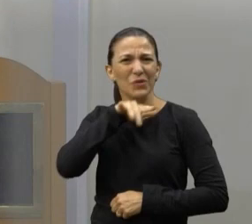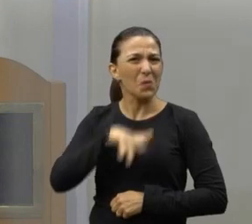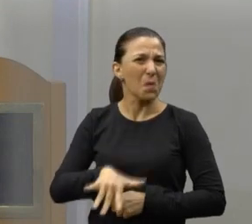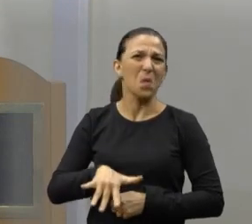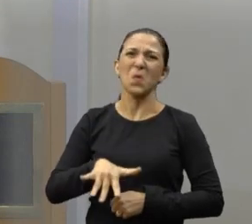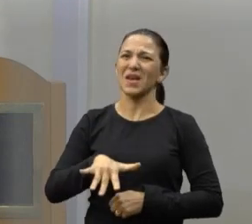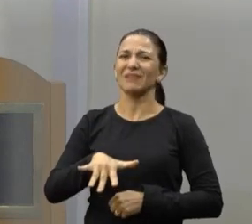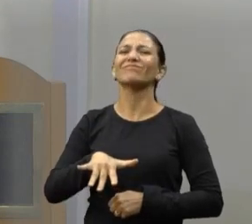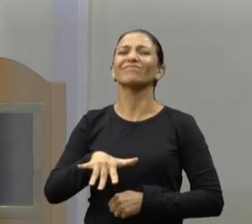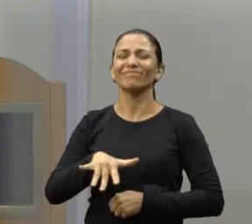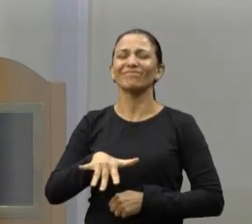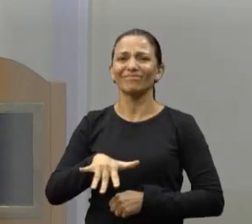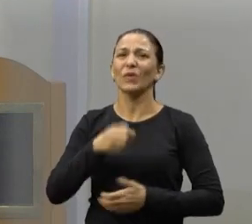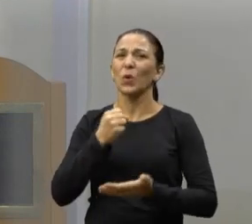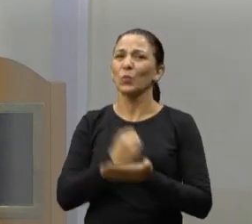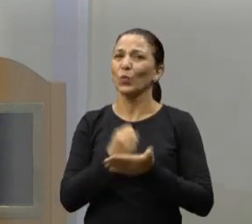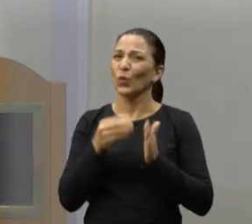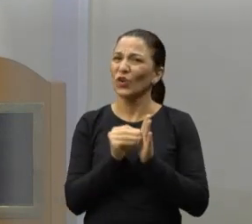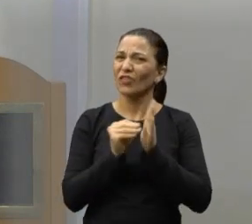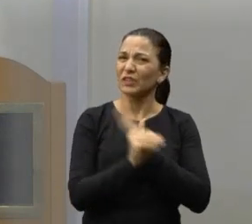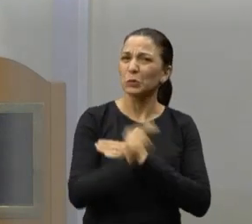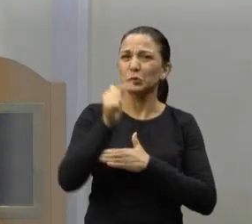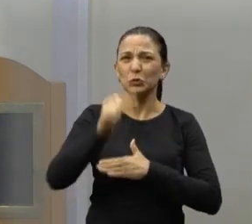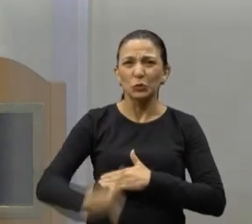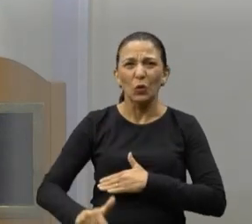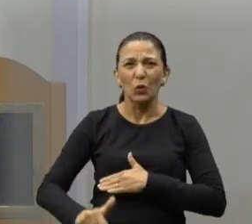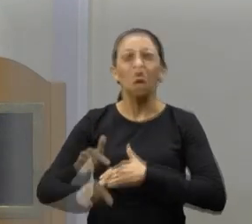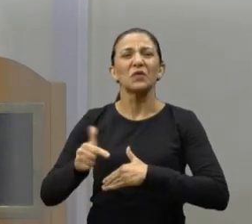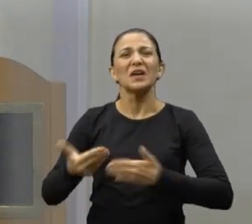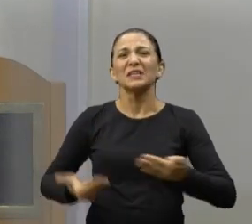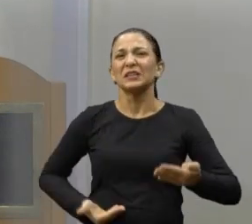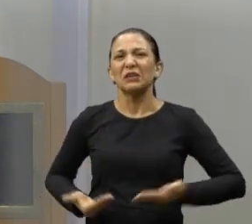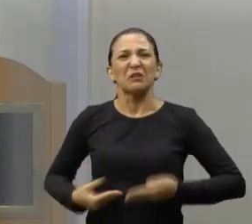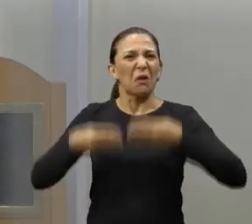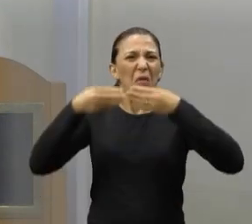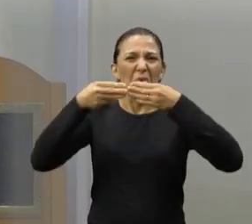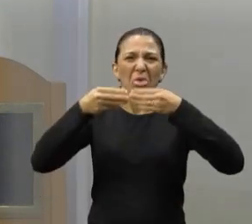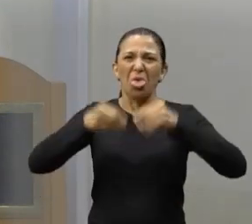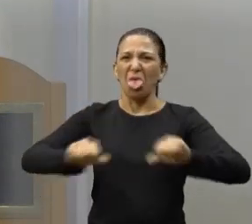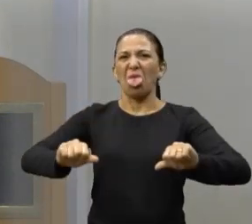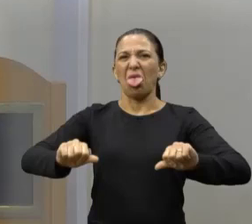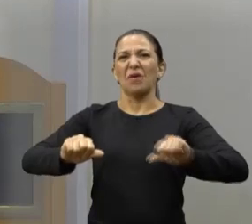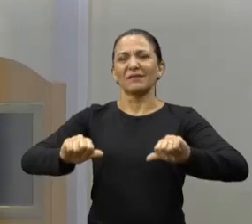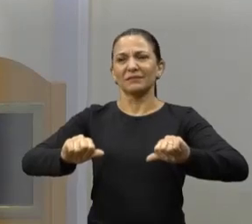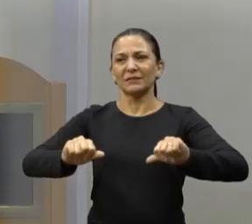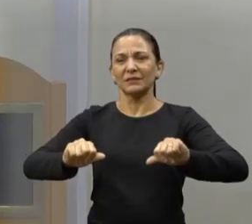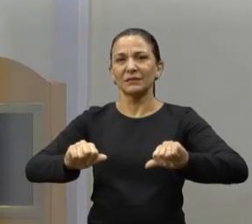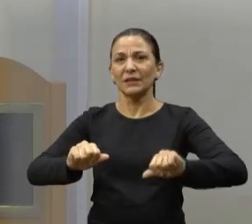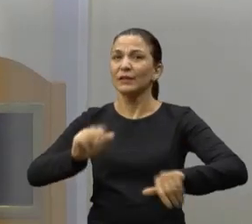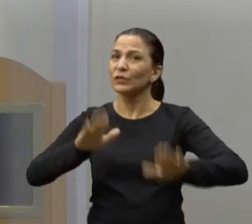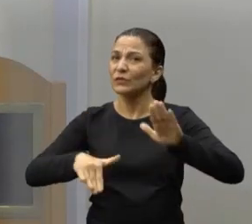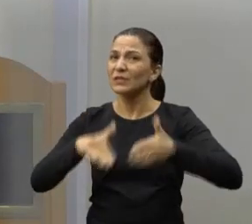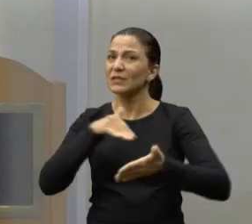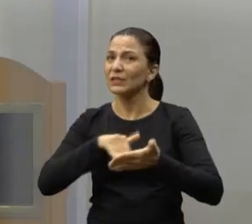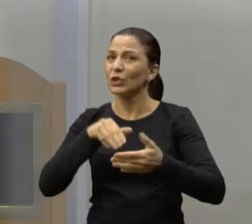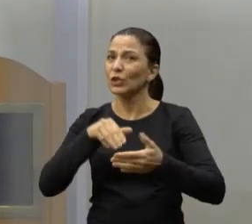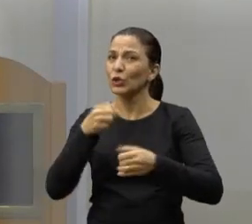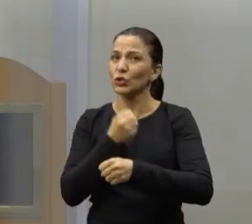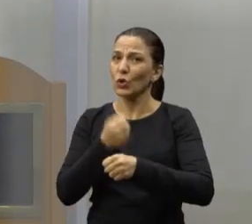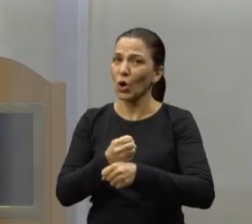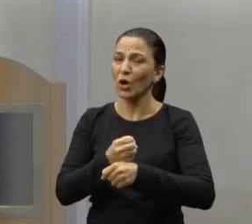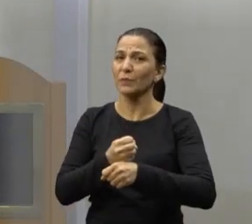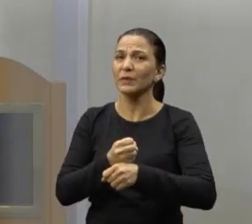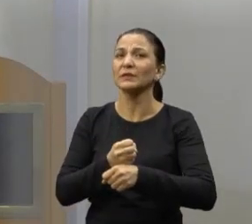bem mal feito a gente já protocolar a indicação de novo né porque é bem complicado quando a Secretaria de obras vai lá faz